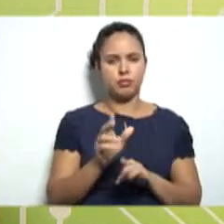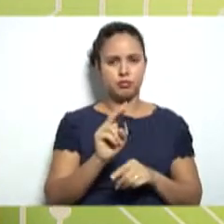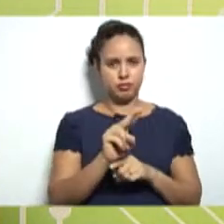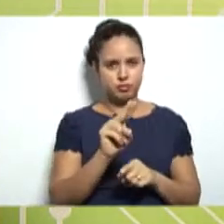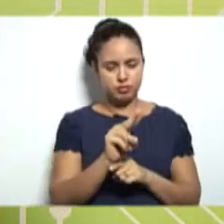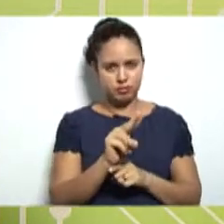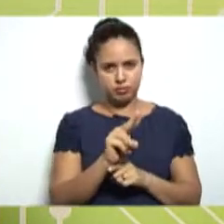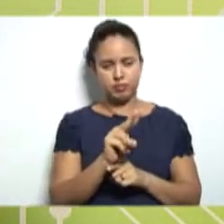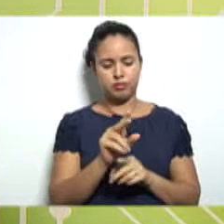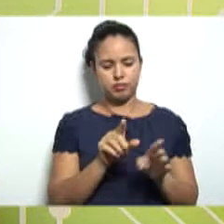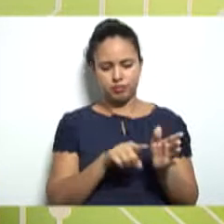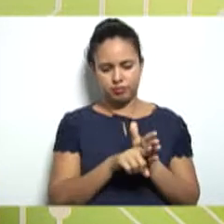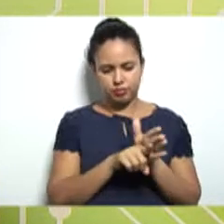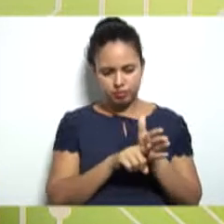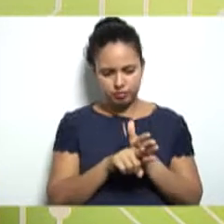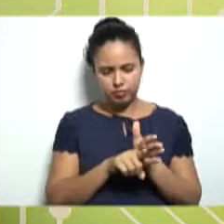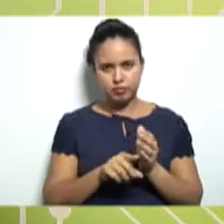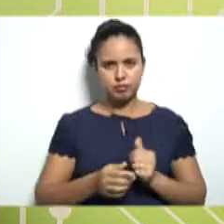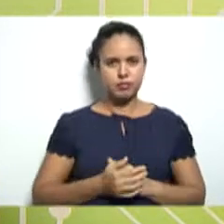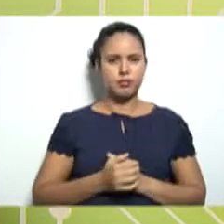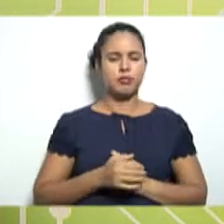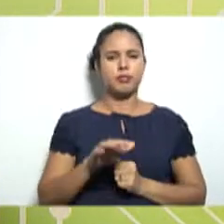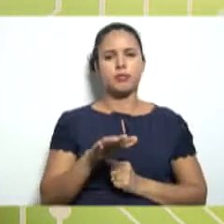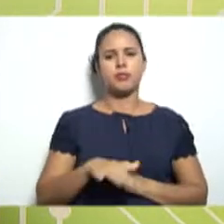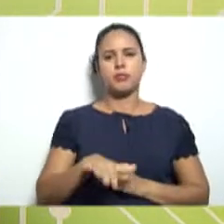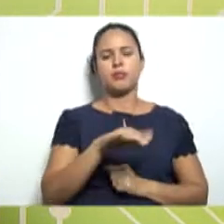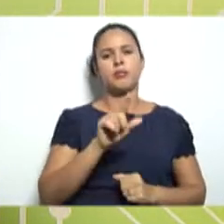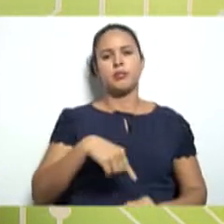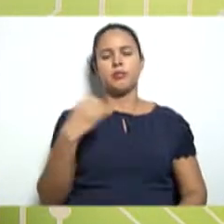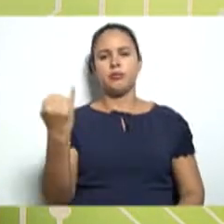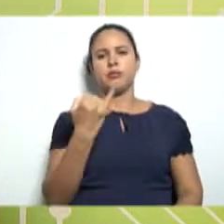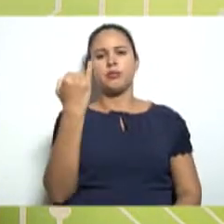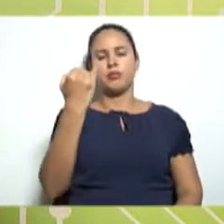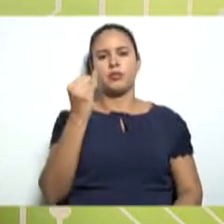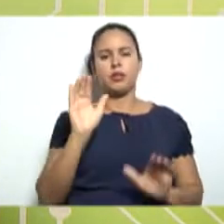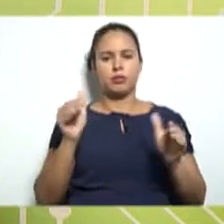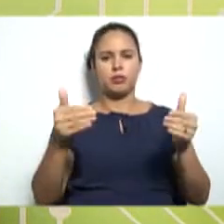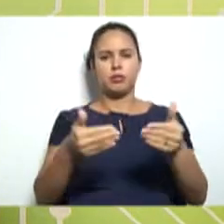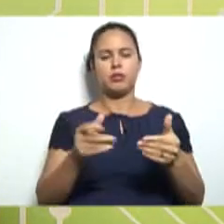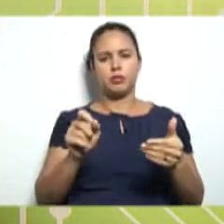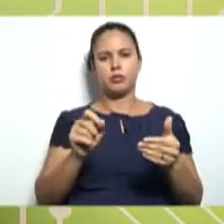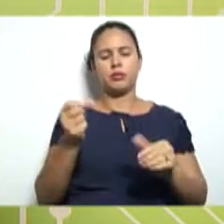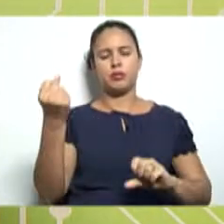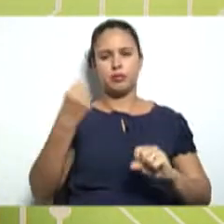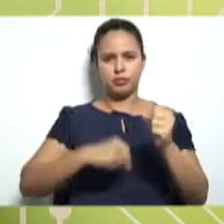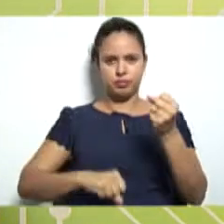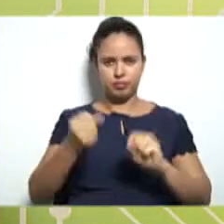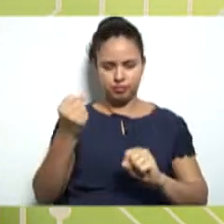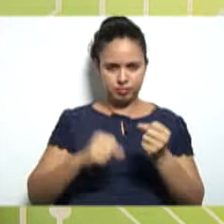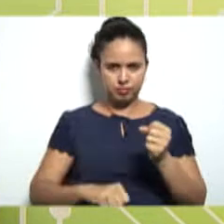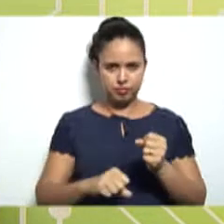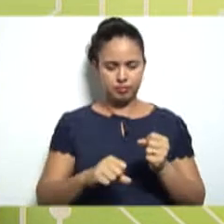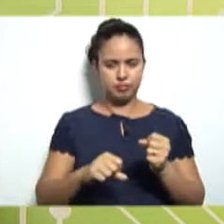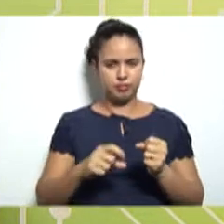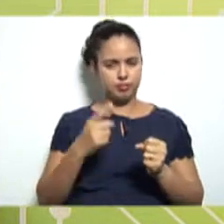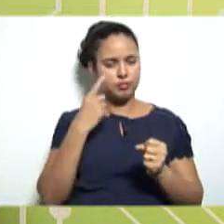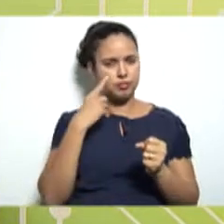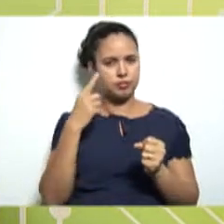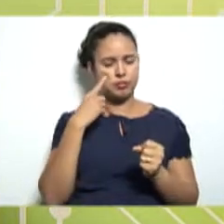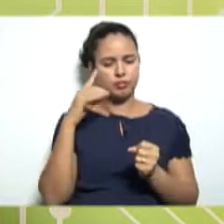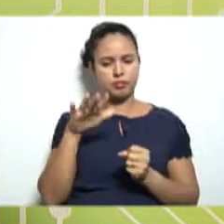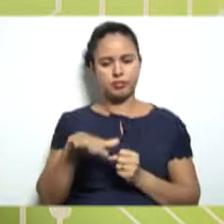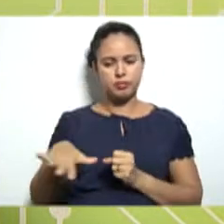assembleia. Esse tipo de ramo é importante bastante quando a gente foca na questão industrial. A gente vê o ramo da produção